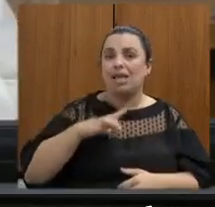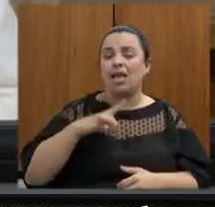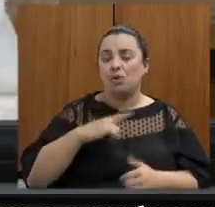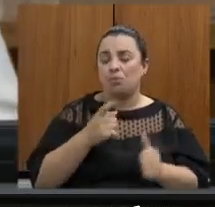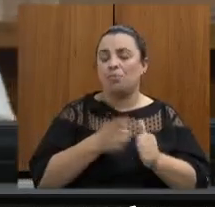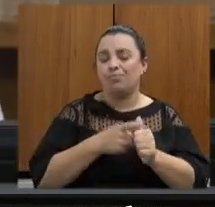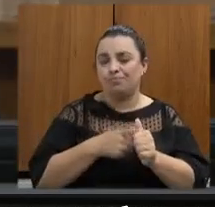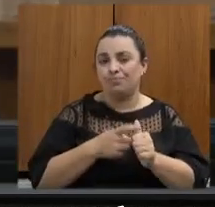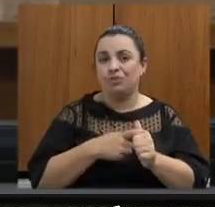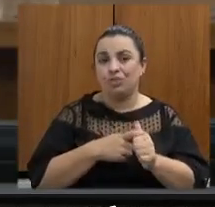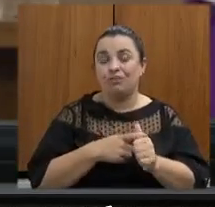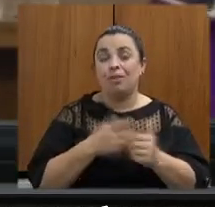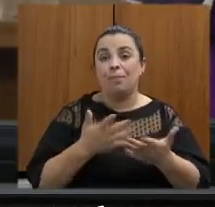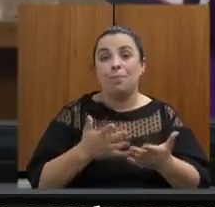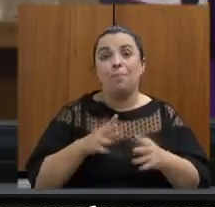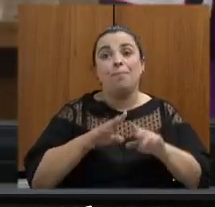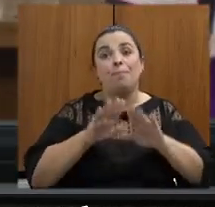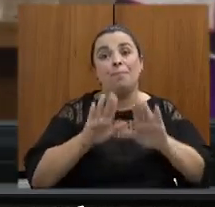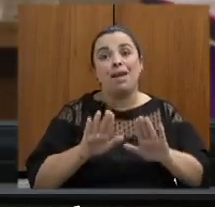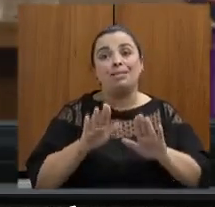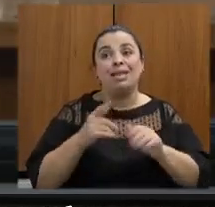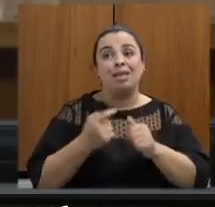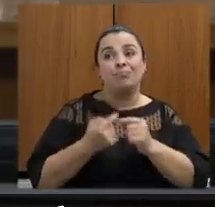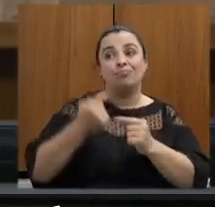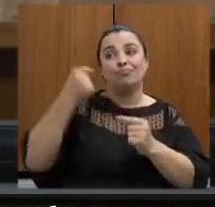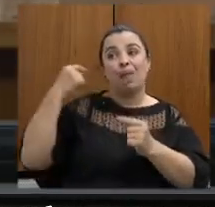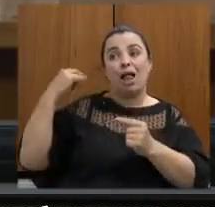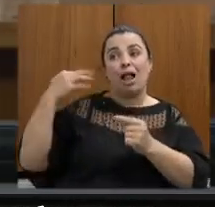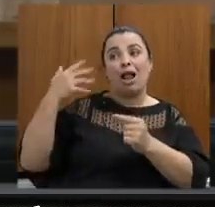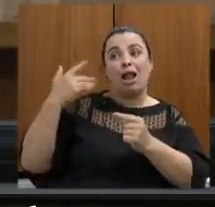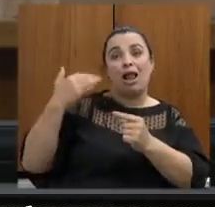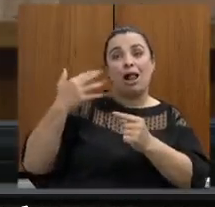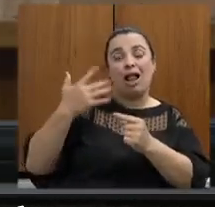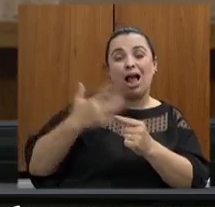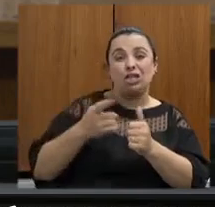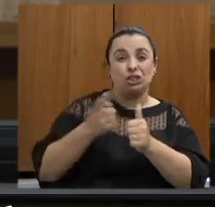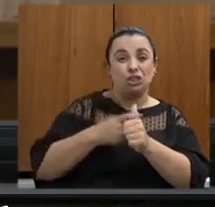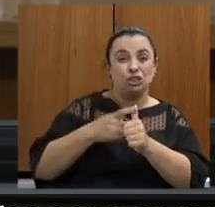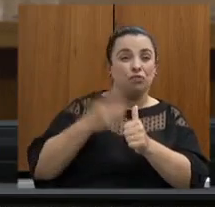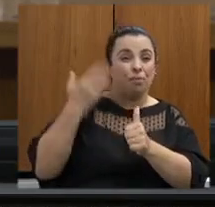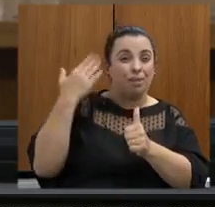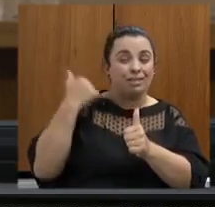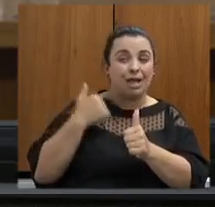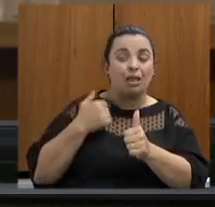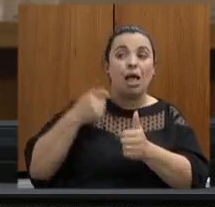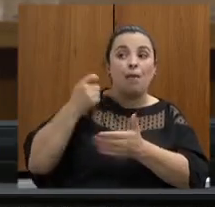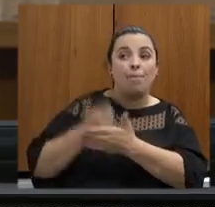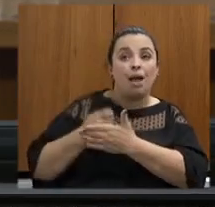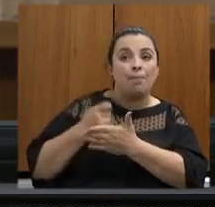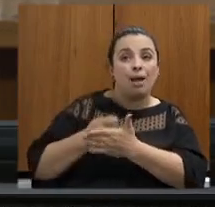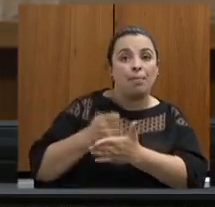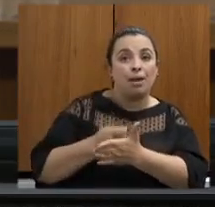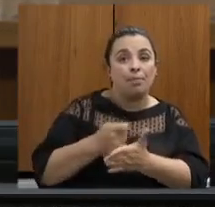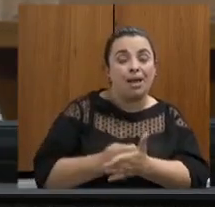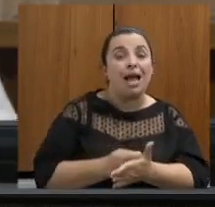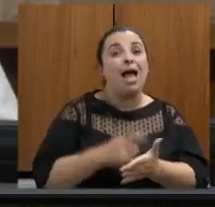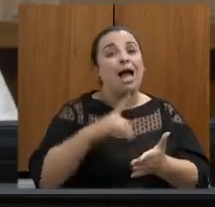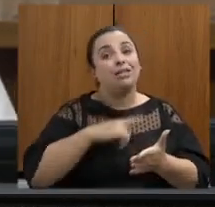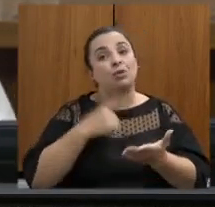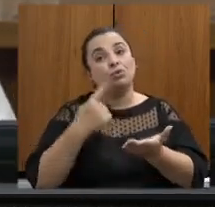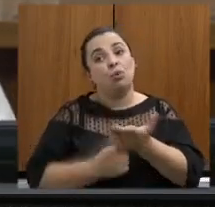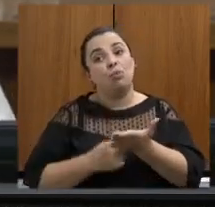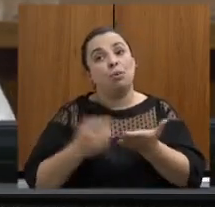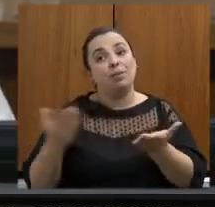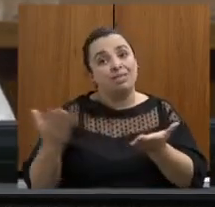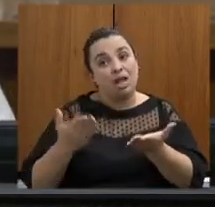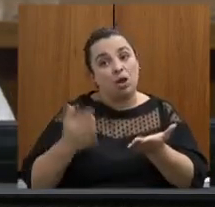para pagar as dívidas herdadas a gente foi tendo que não pagar os nossos próprios os pagamentos os empenhos feitos né então